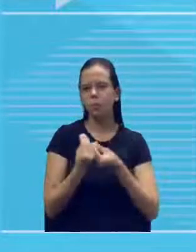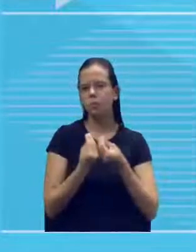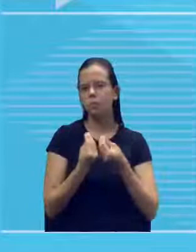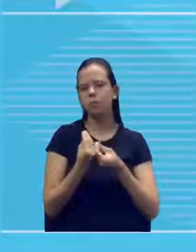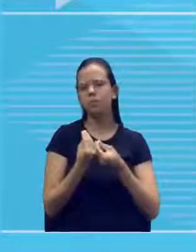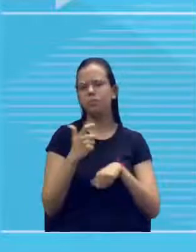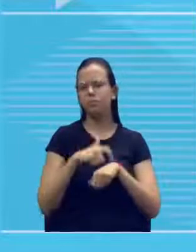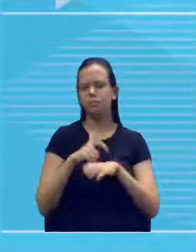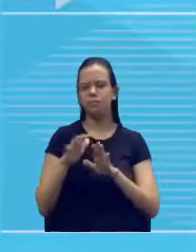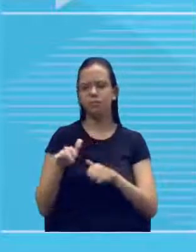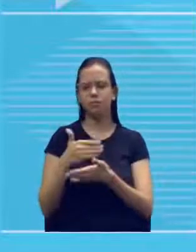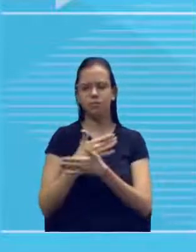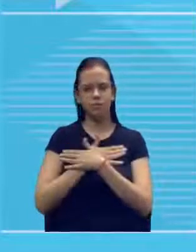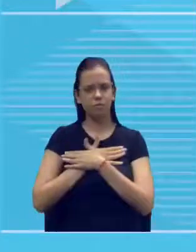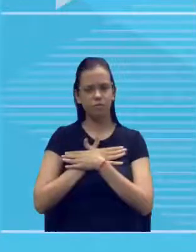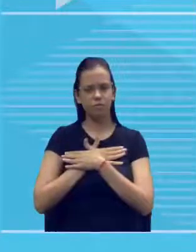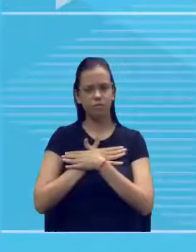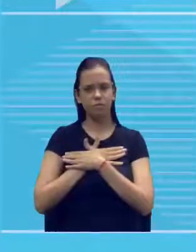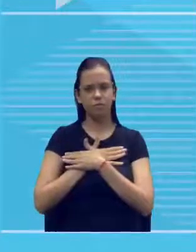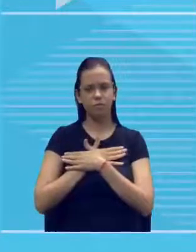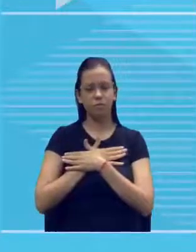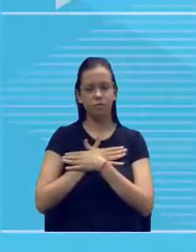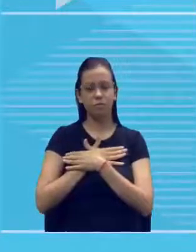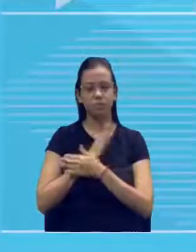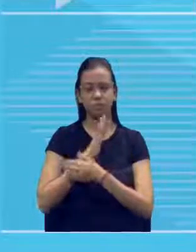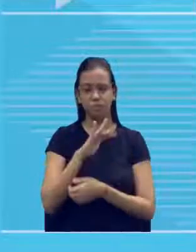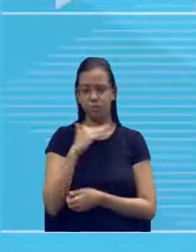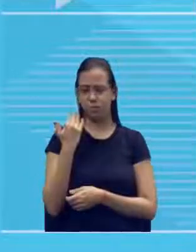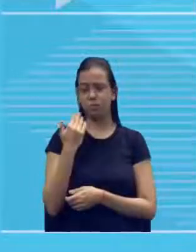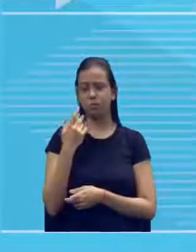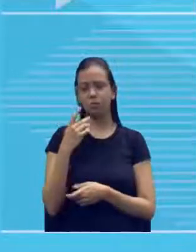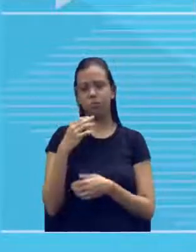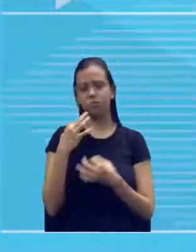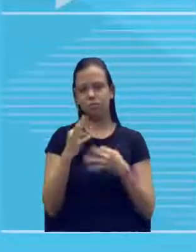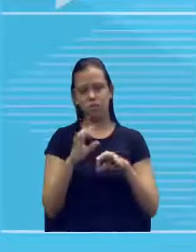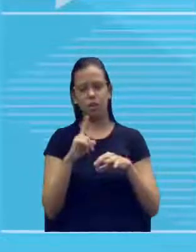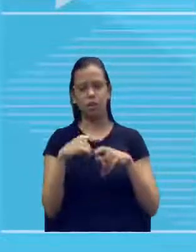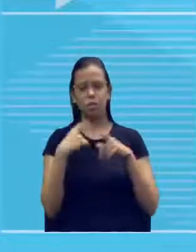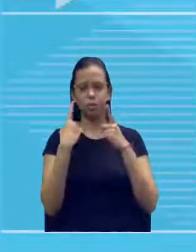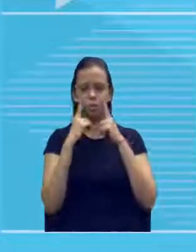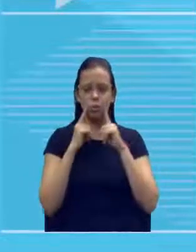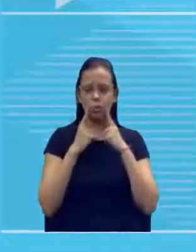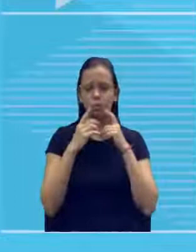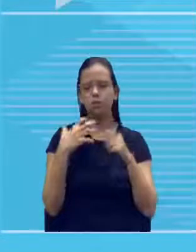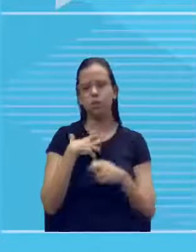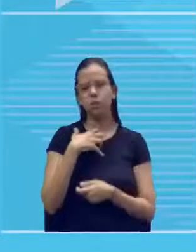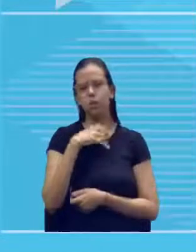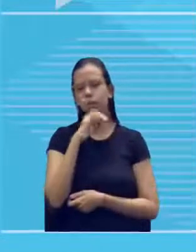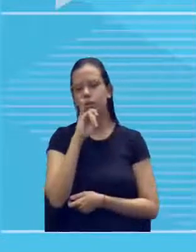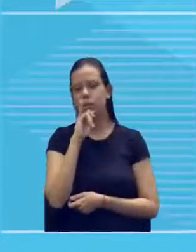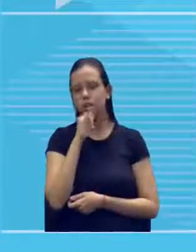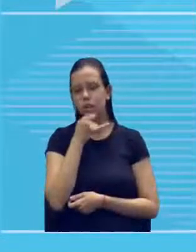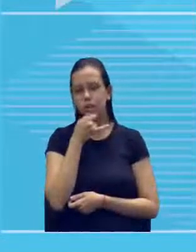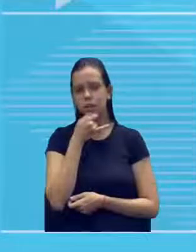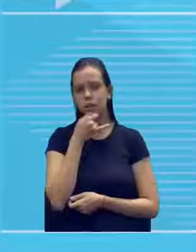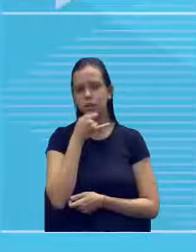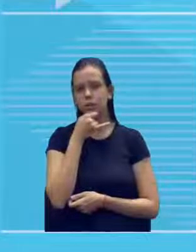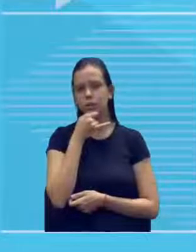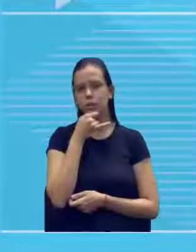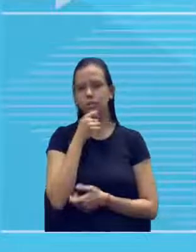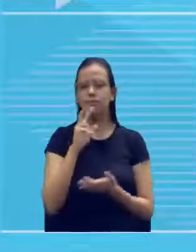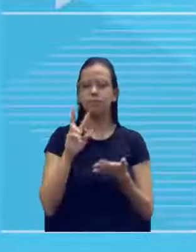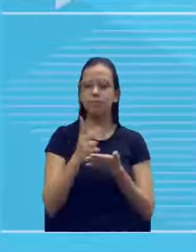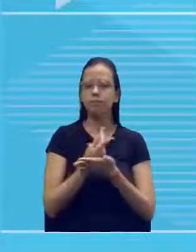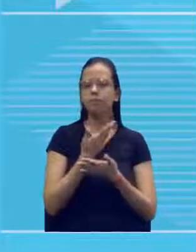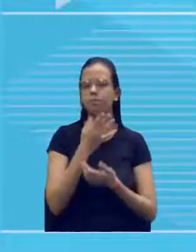momento fúnebre, na morte de alguém, não era para ter choro, não era para ficar triste, não era para